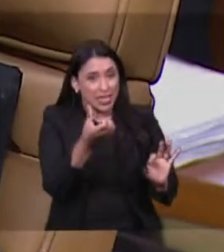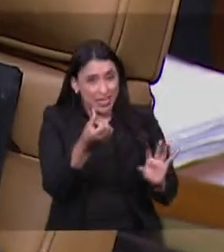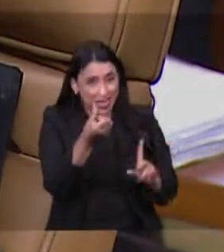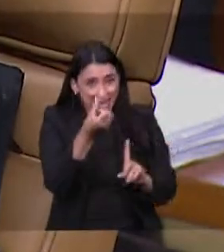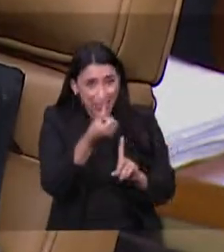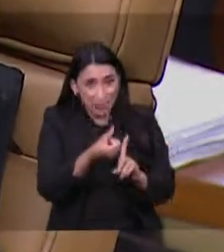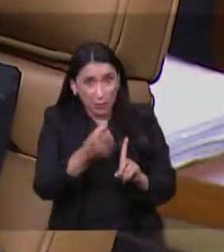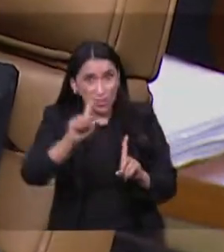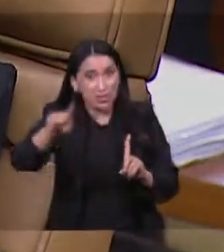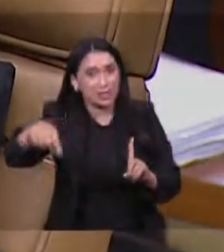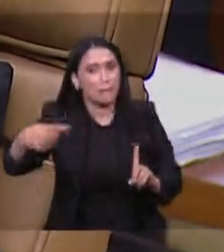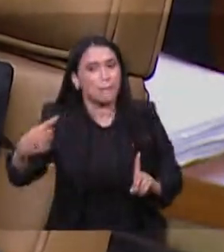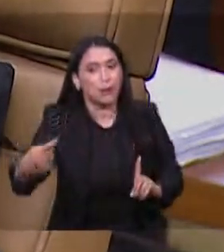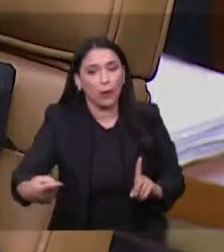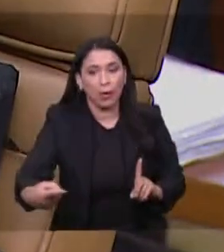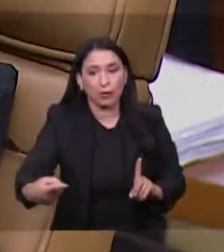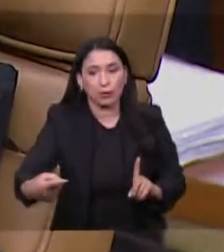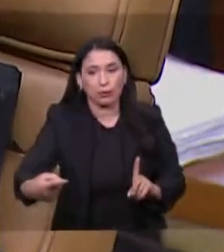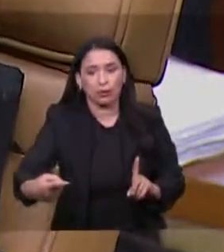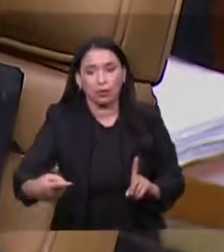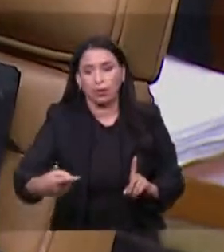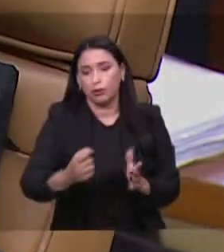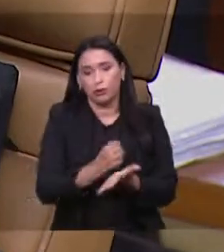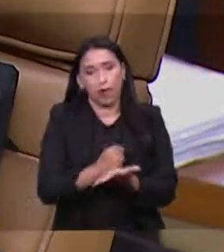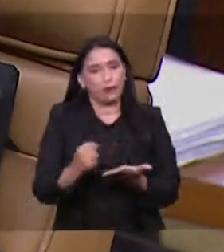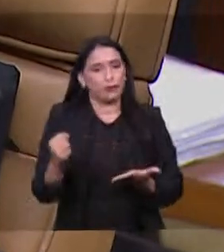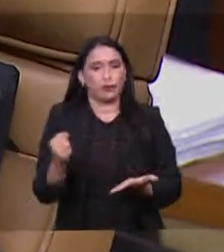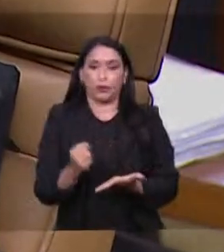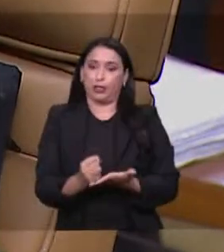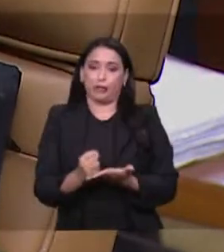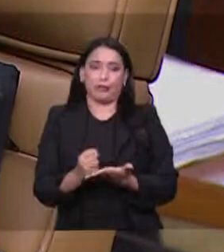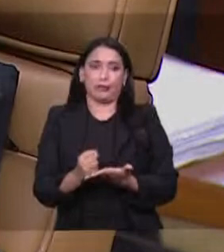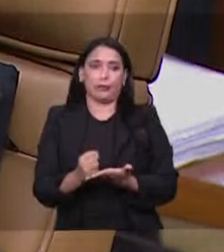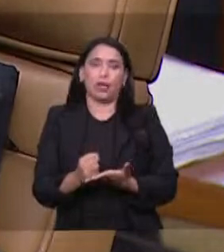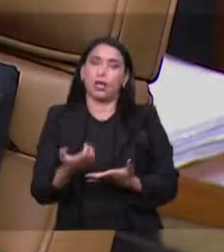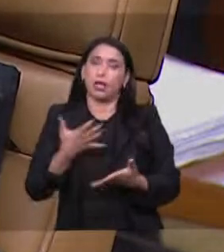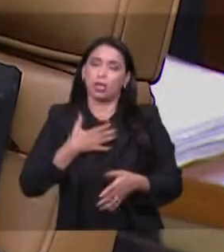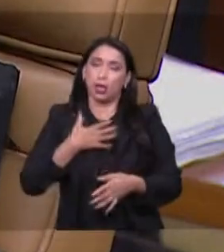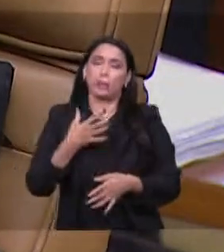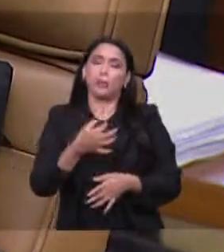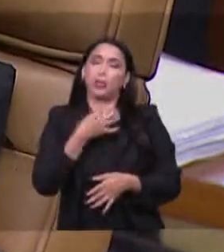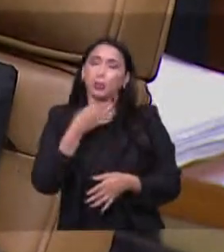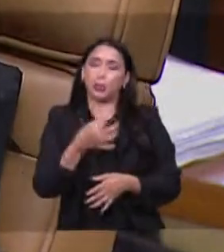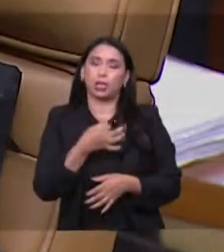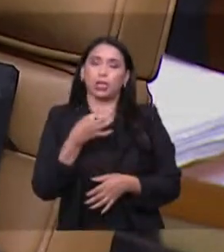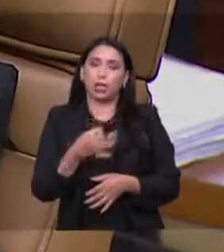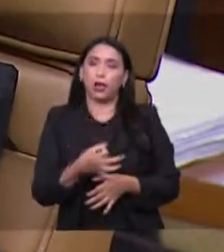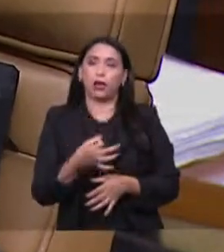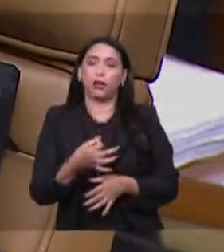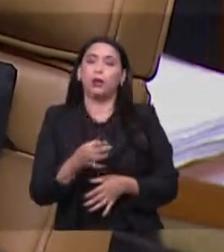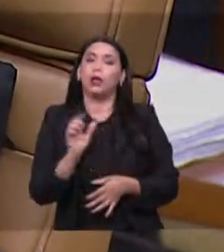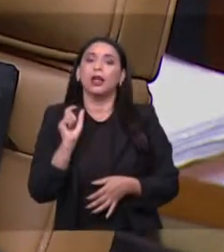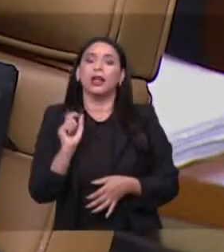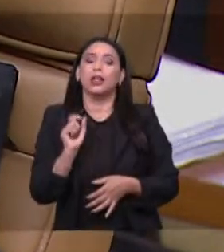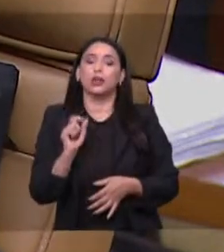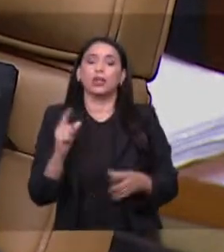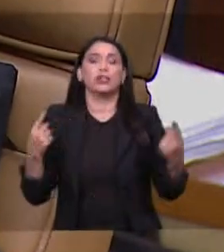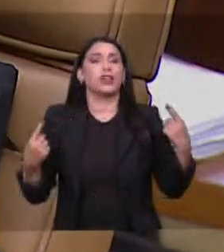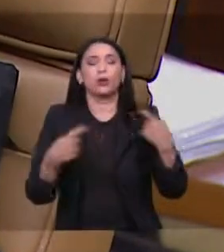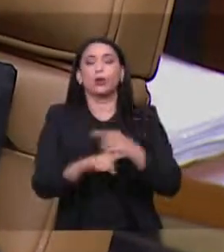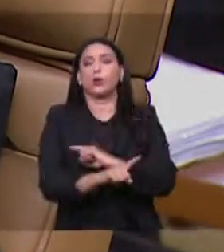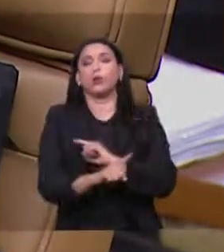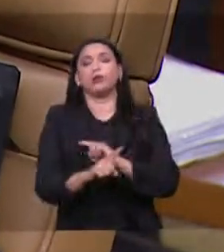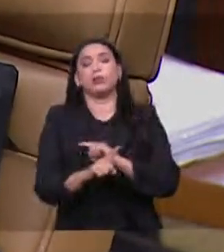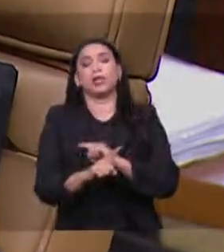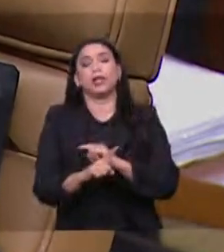depois, a notícia nasce velha. Isso, no meu modo de ver, ele está em contraposição à nossa